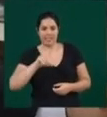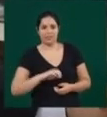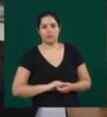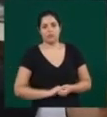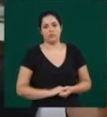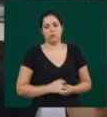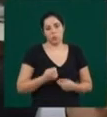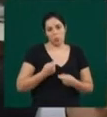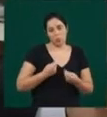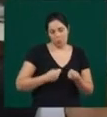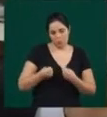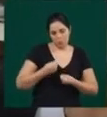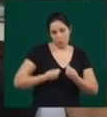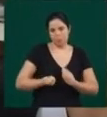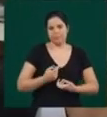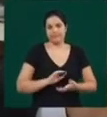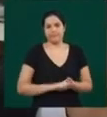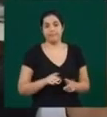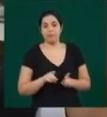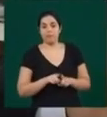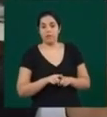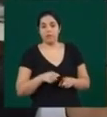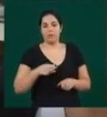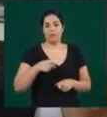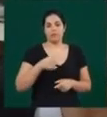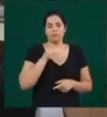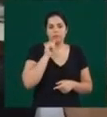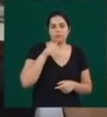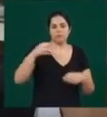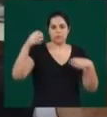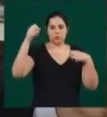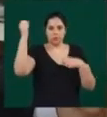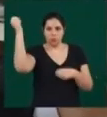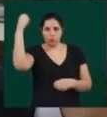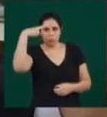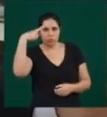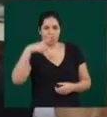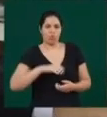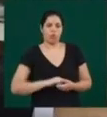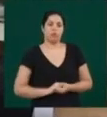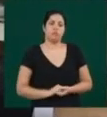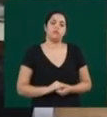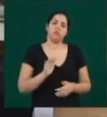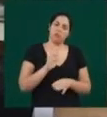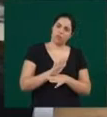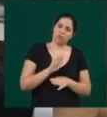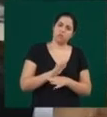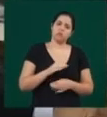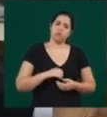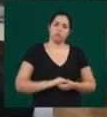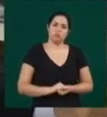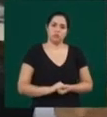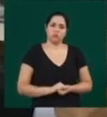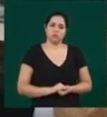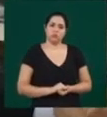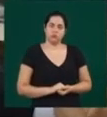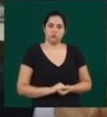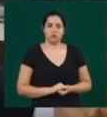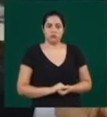mais econômicas, né? A questão da energia solar, que ajuda também no impacto da energia. E na